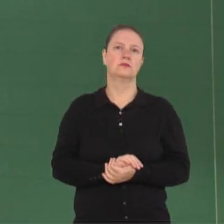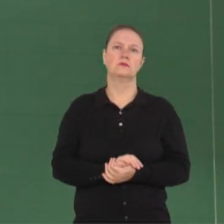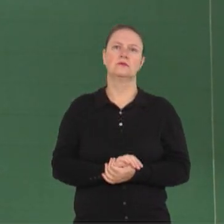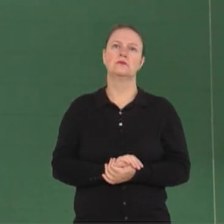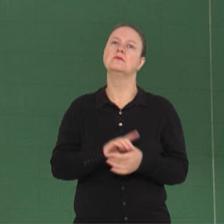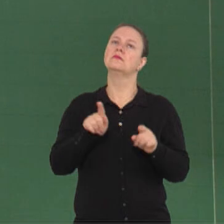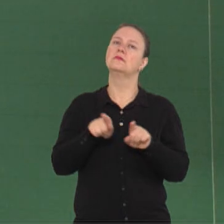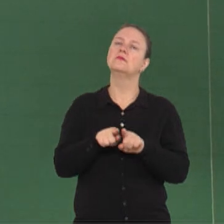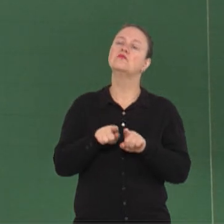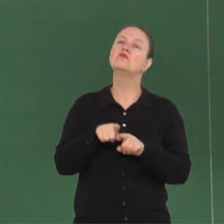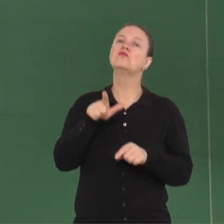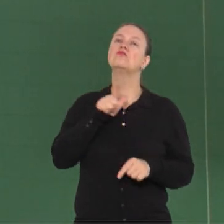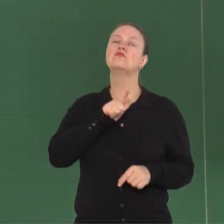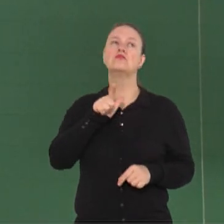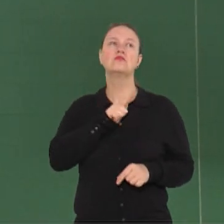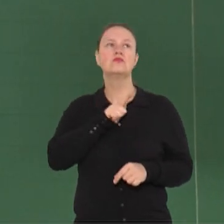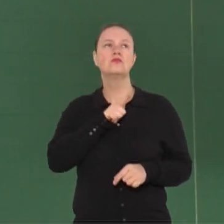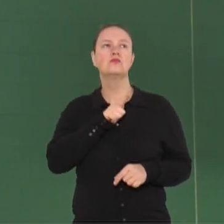Aqui eu tenho